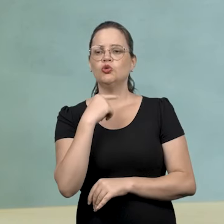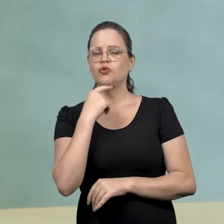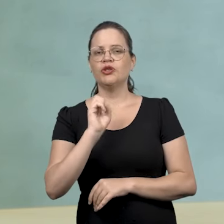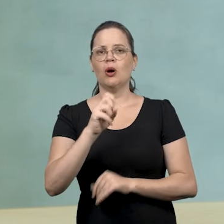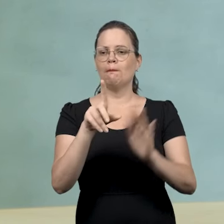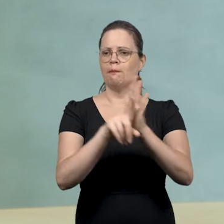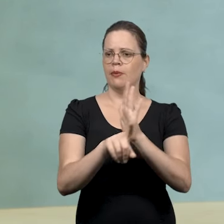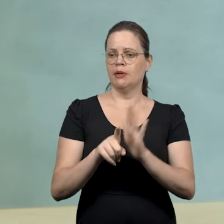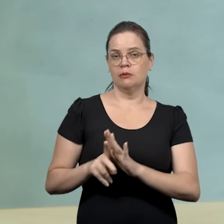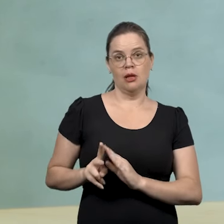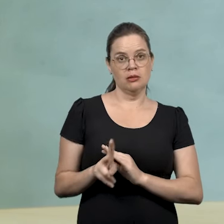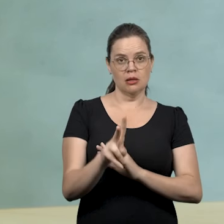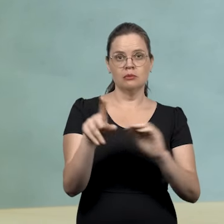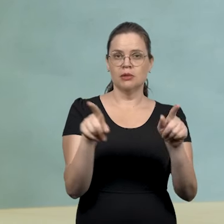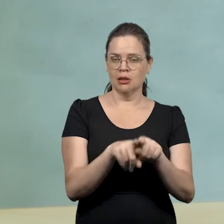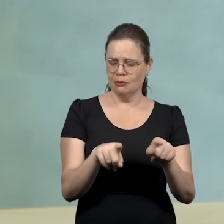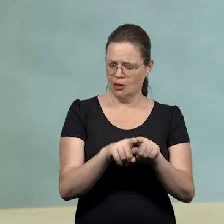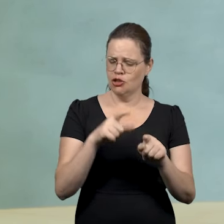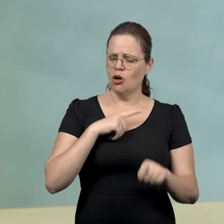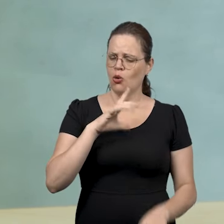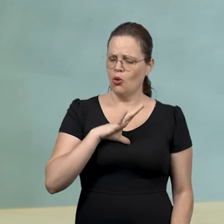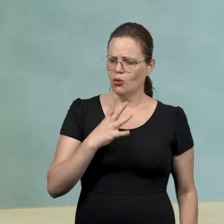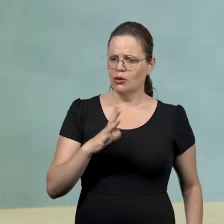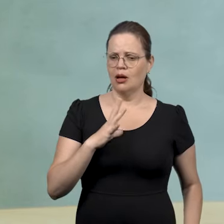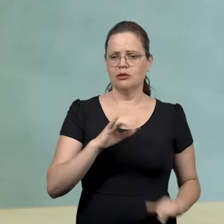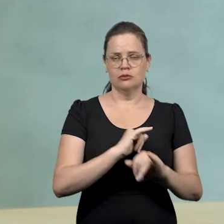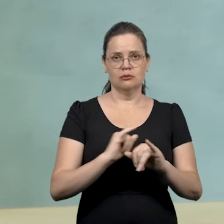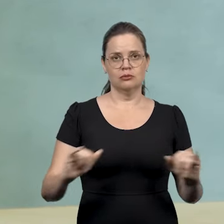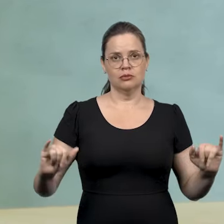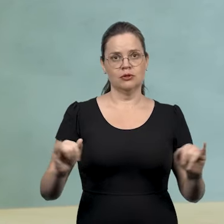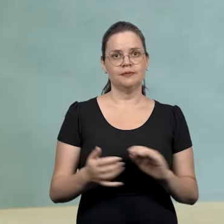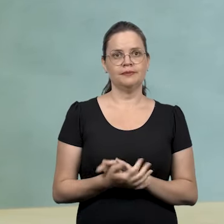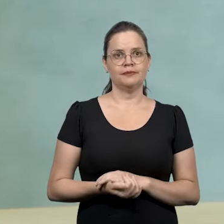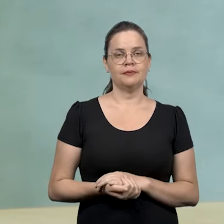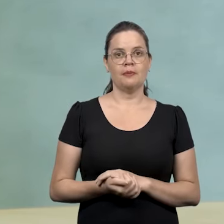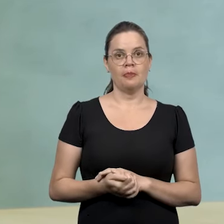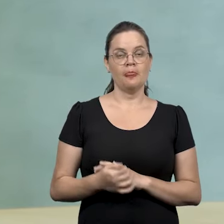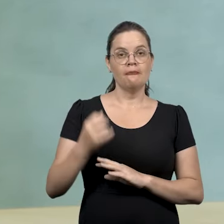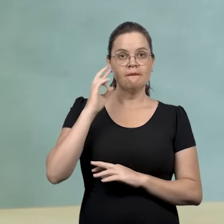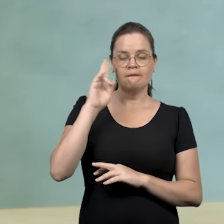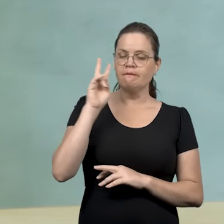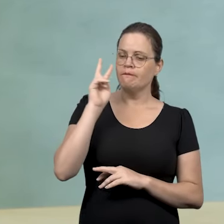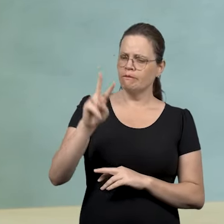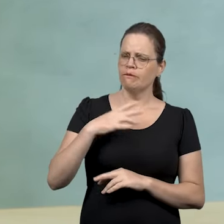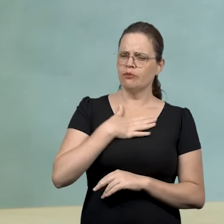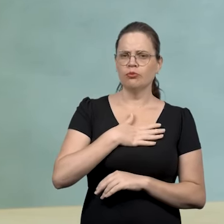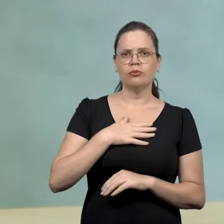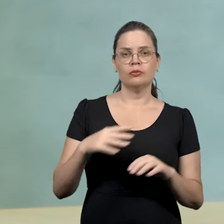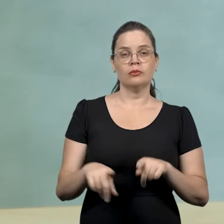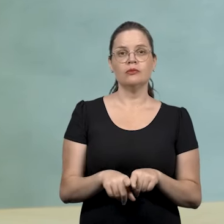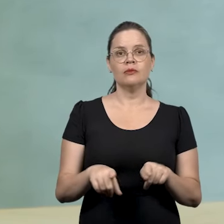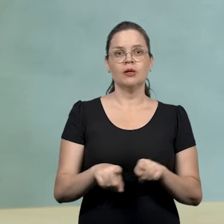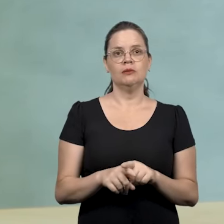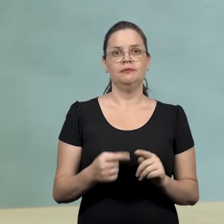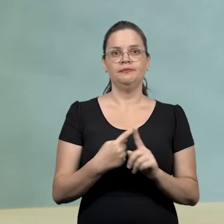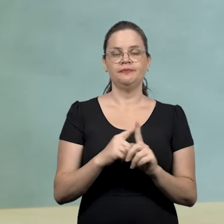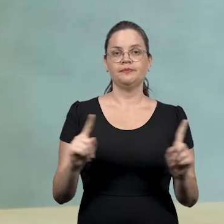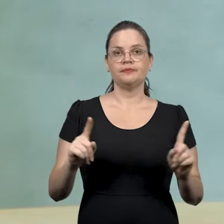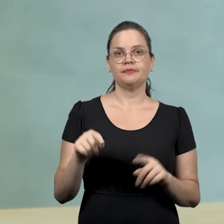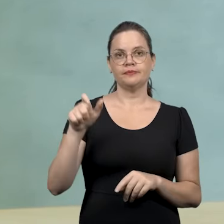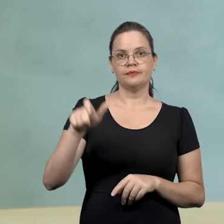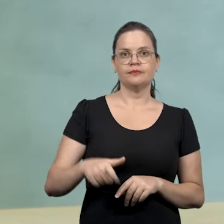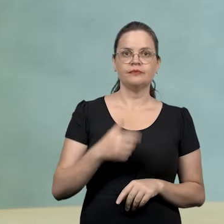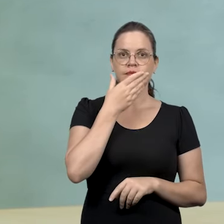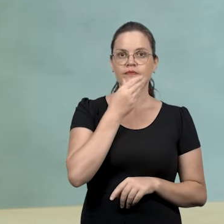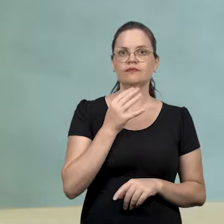suas perguntas. E é algo que nós vemos que é bem precioso diante dos olhos do Senhor. Pois Tomé, ele era